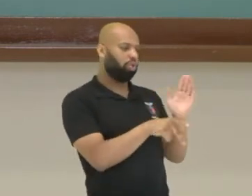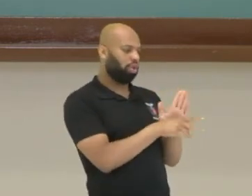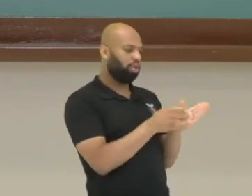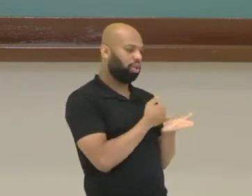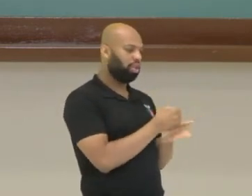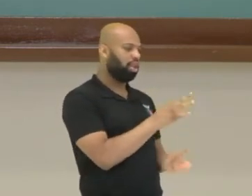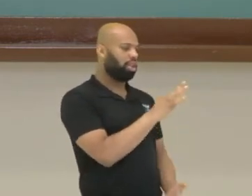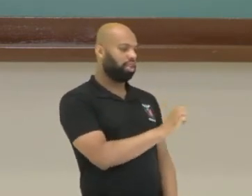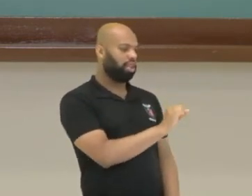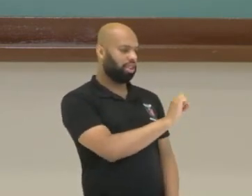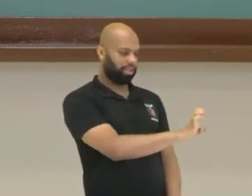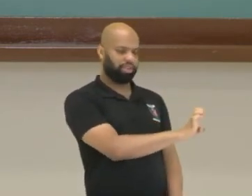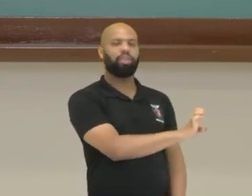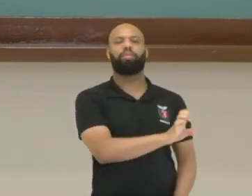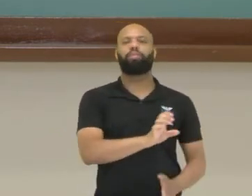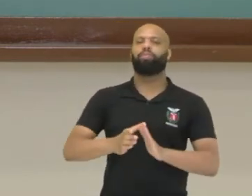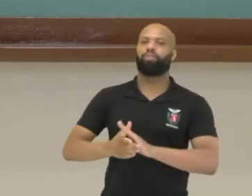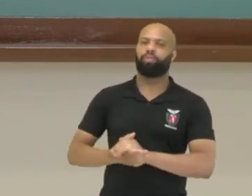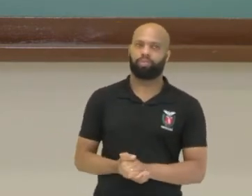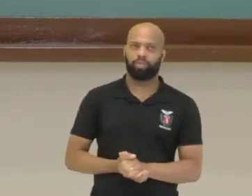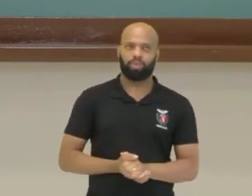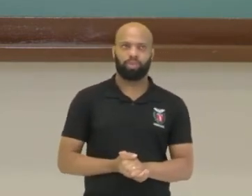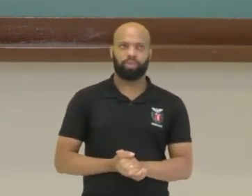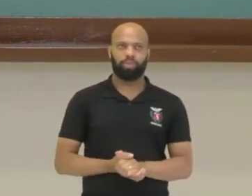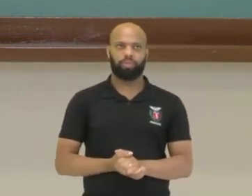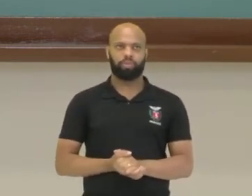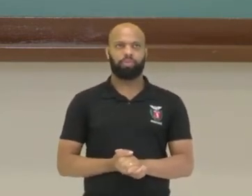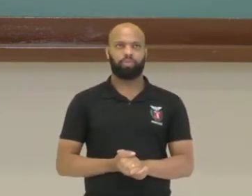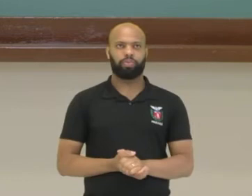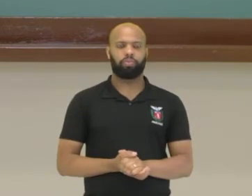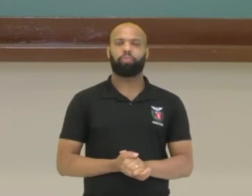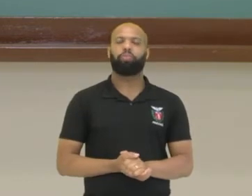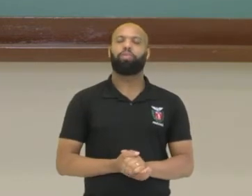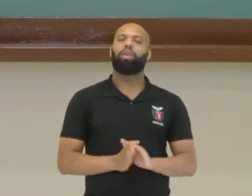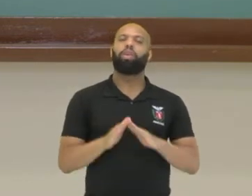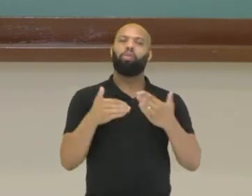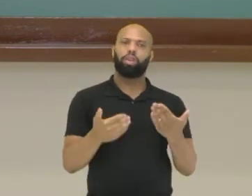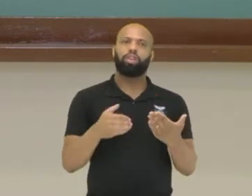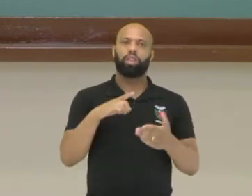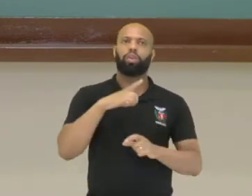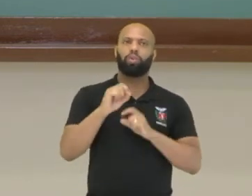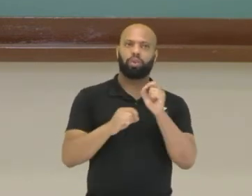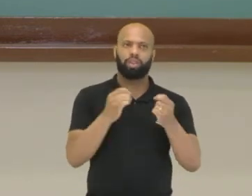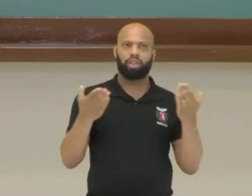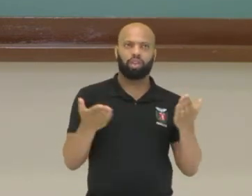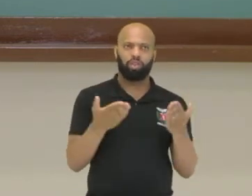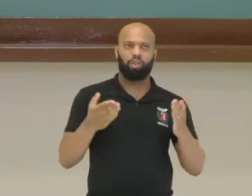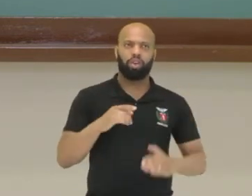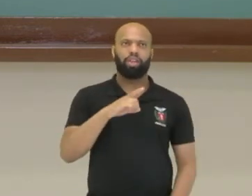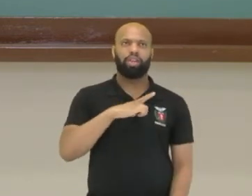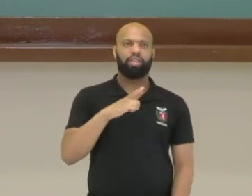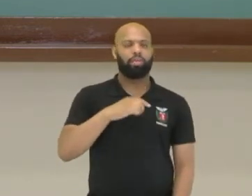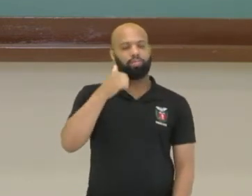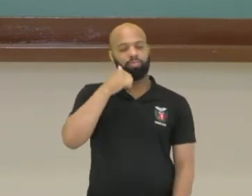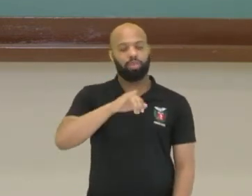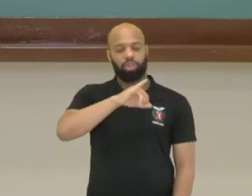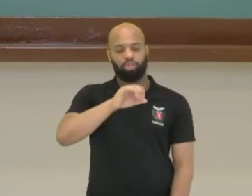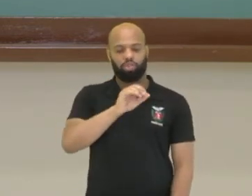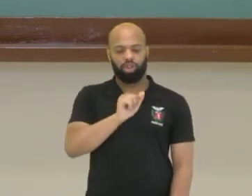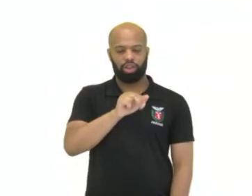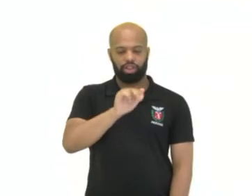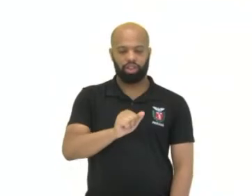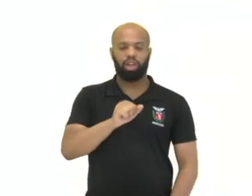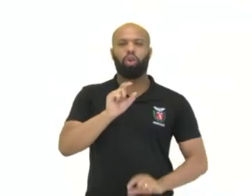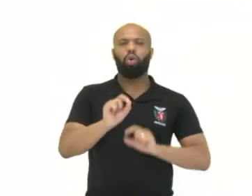exercício anterior, quando você construiu a introdução. Então, o recorte é, segundo Joana, uma das